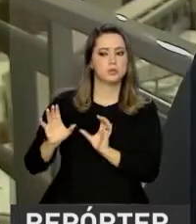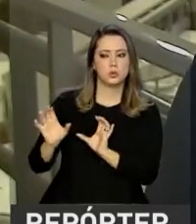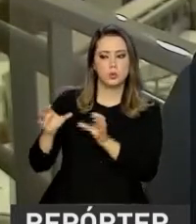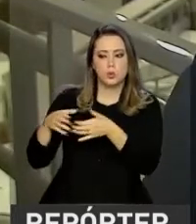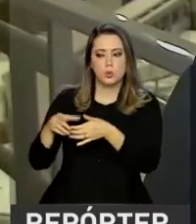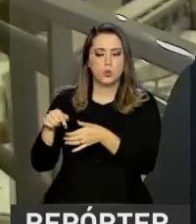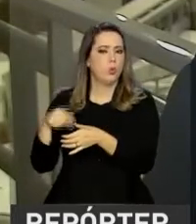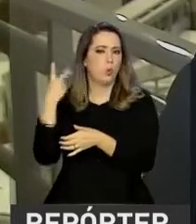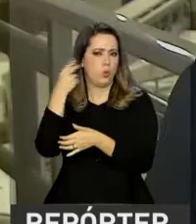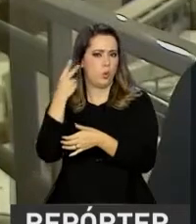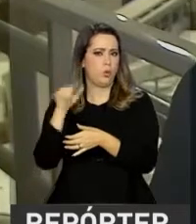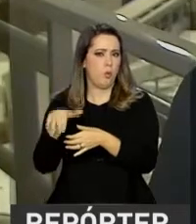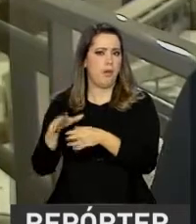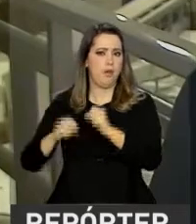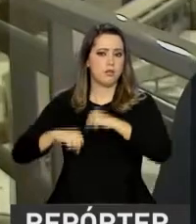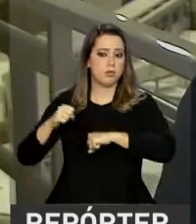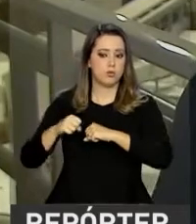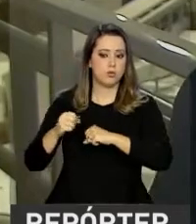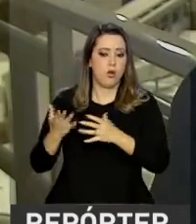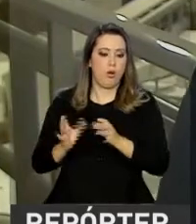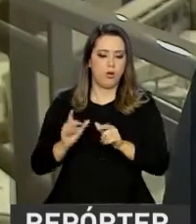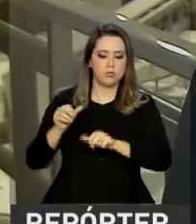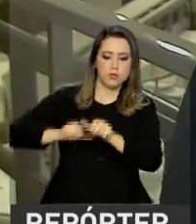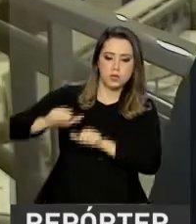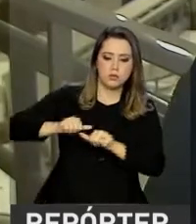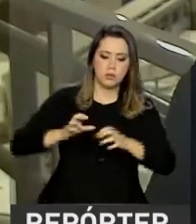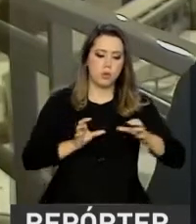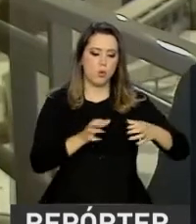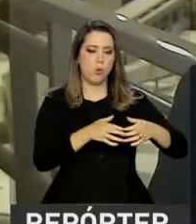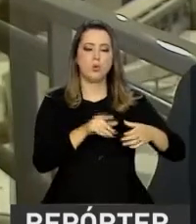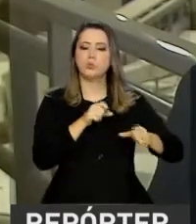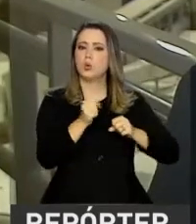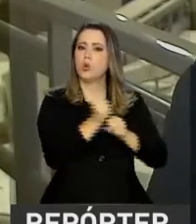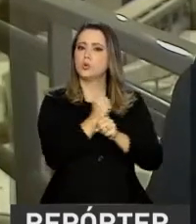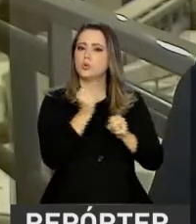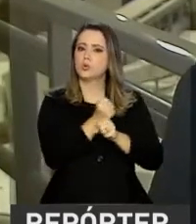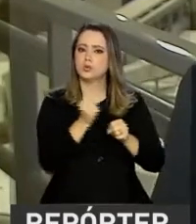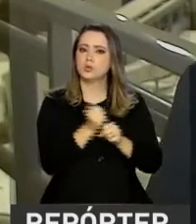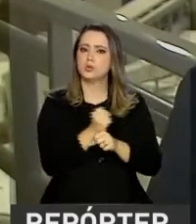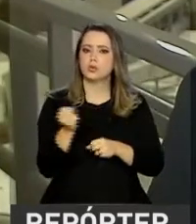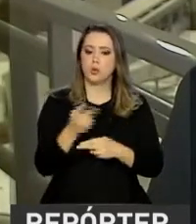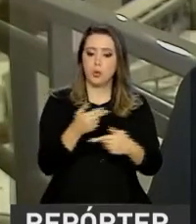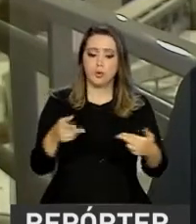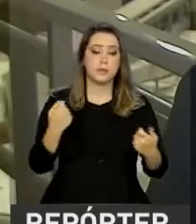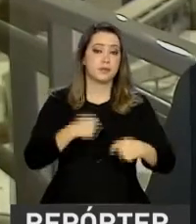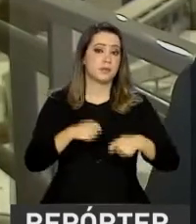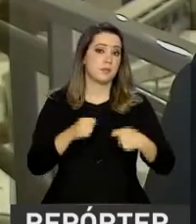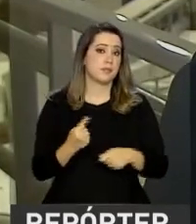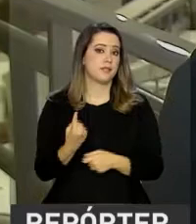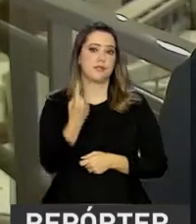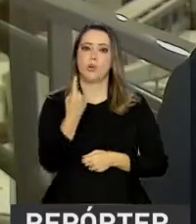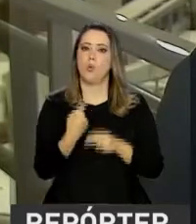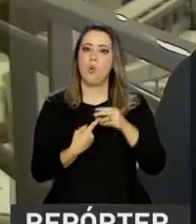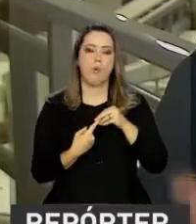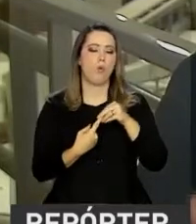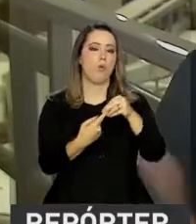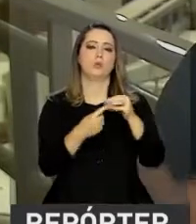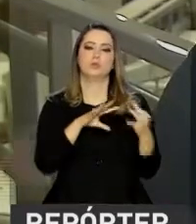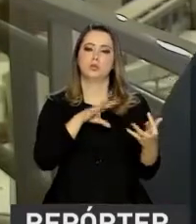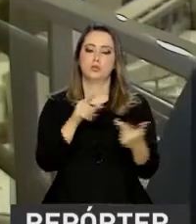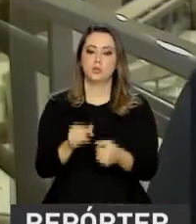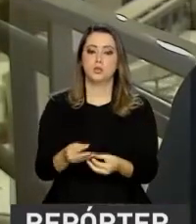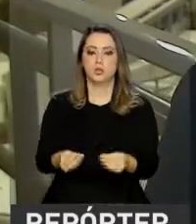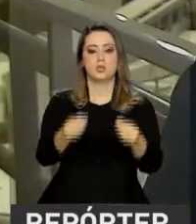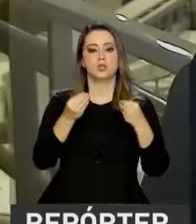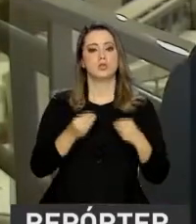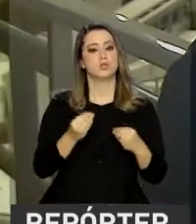atividades normais para construir componentes de um acelerador de quarta geração que é o único no mundo então não só a gente vai trazer